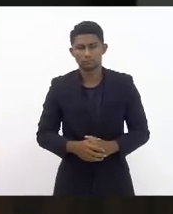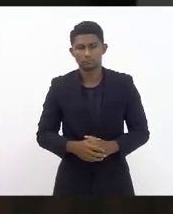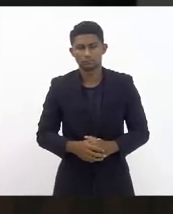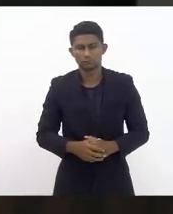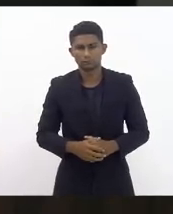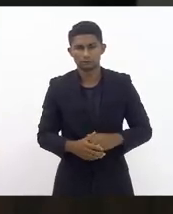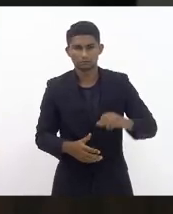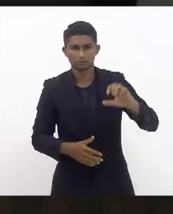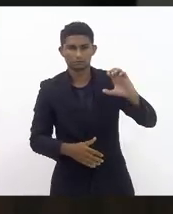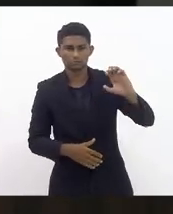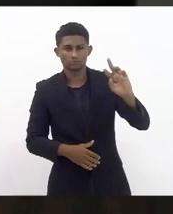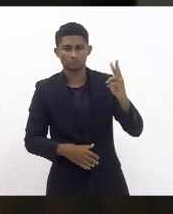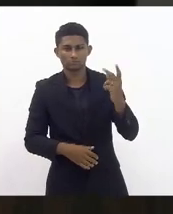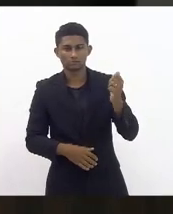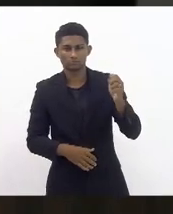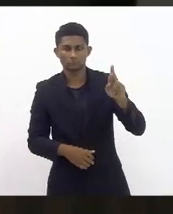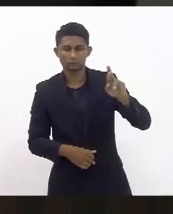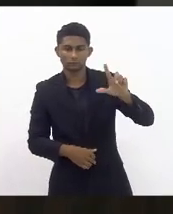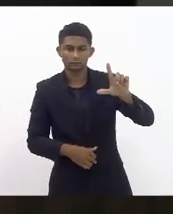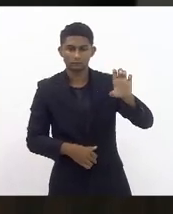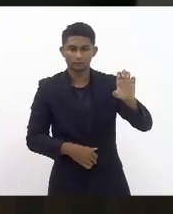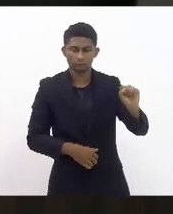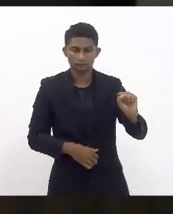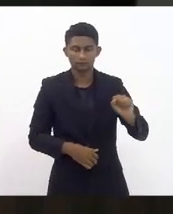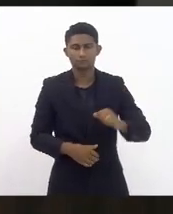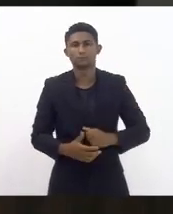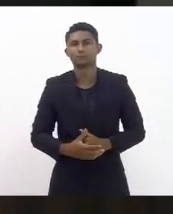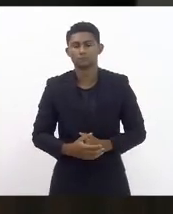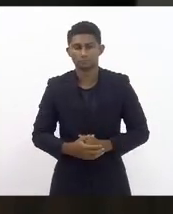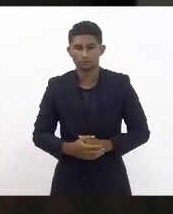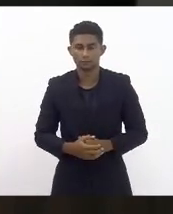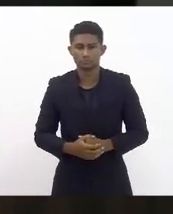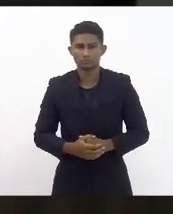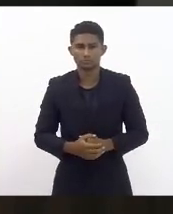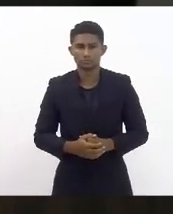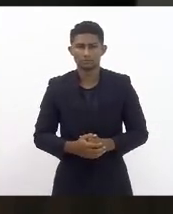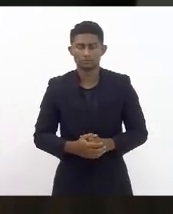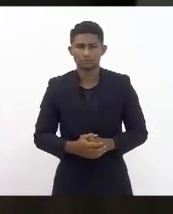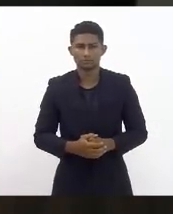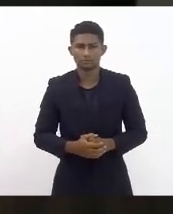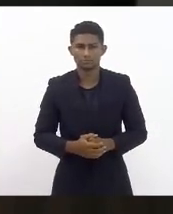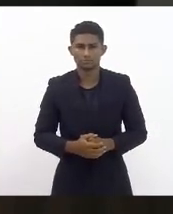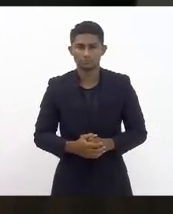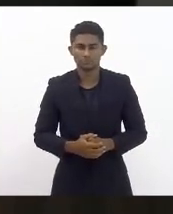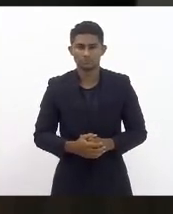Deputado Charles Batista. Deputado Charles Batista.